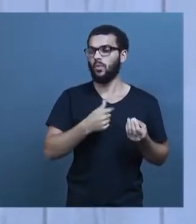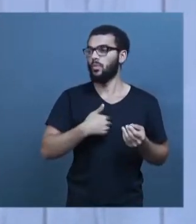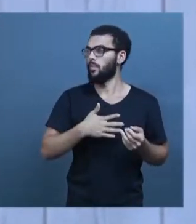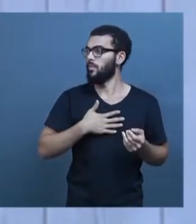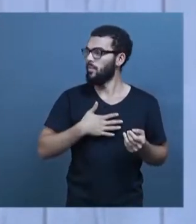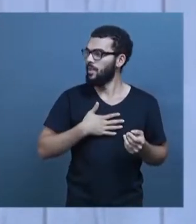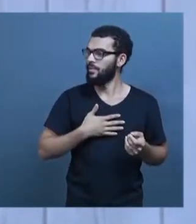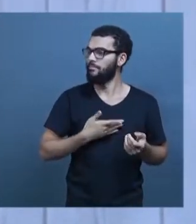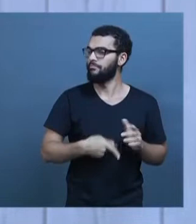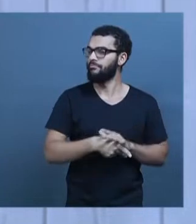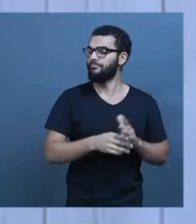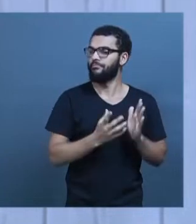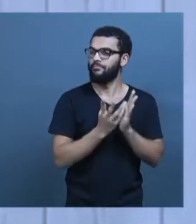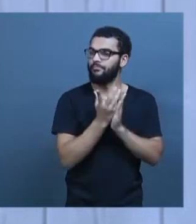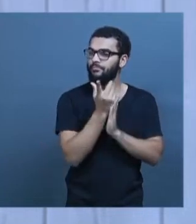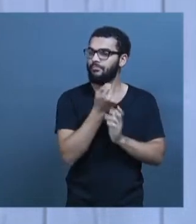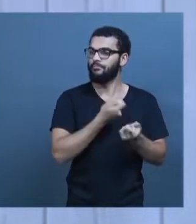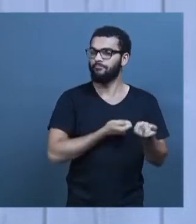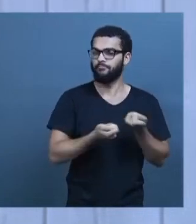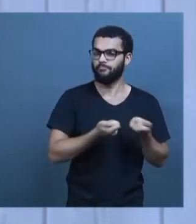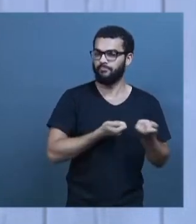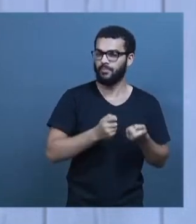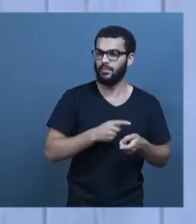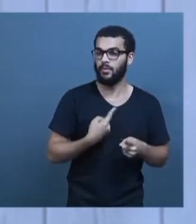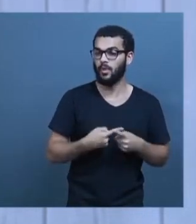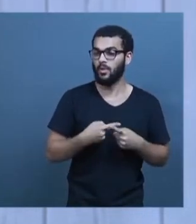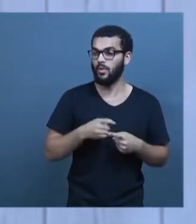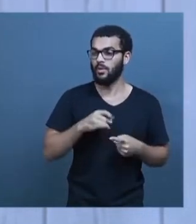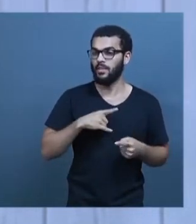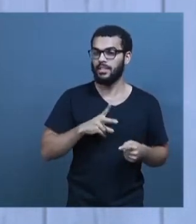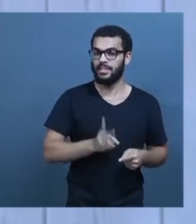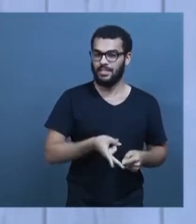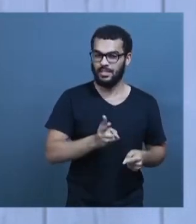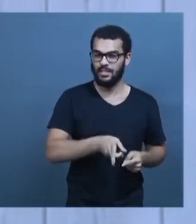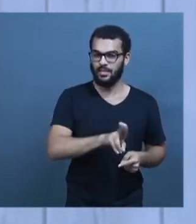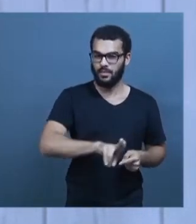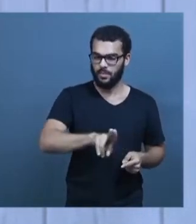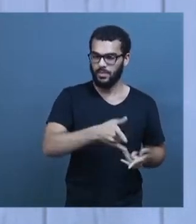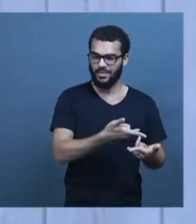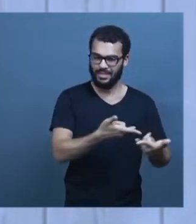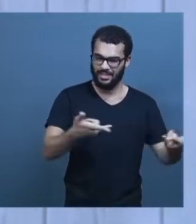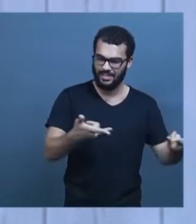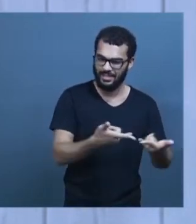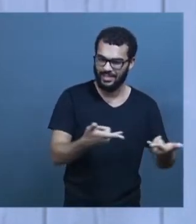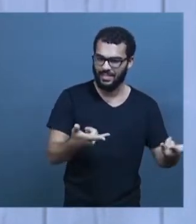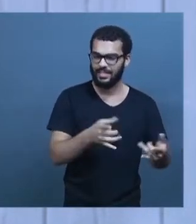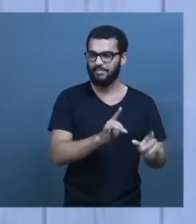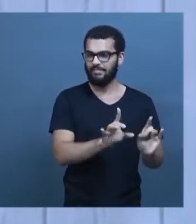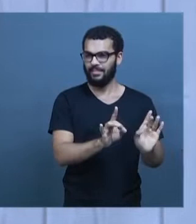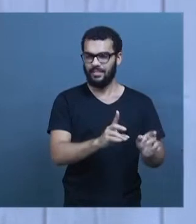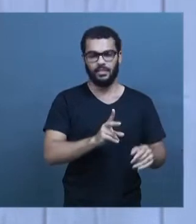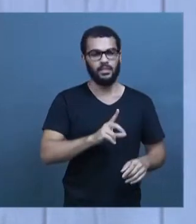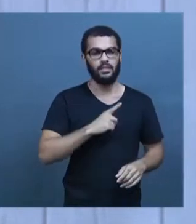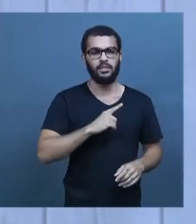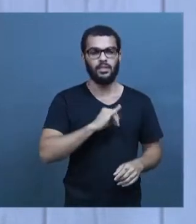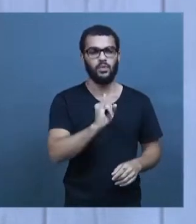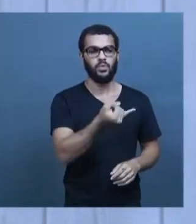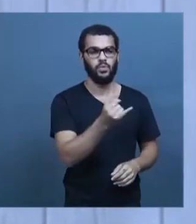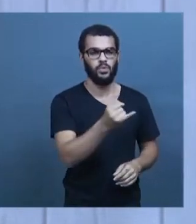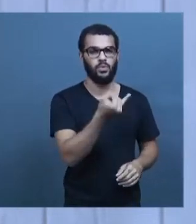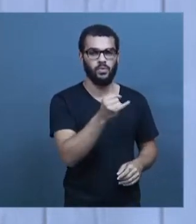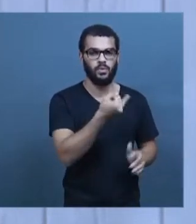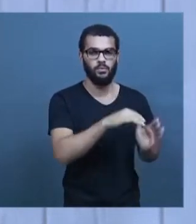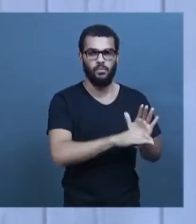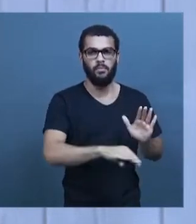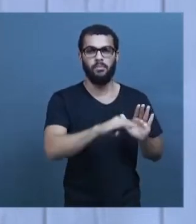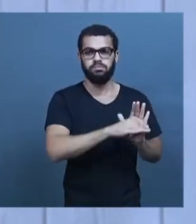familiar. Porque o cheque especial, se você continuar sempre nele, ele vai ser juros sobre juros, assim como o cartão de crédito no rotativo.